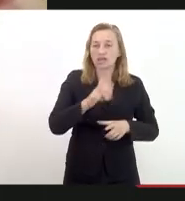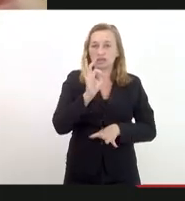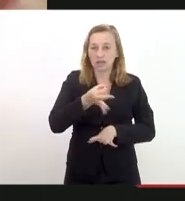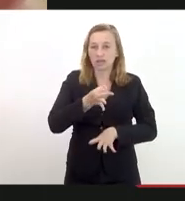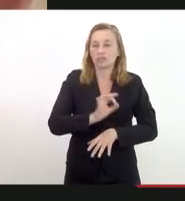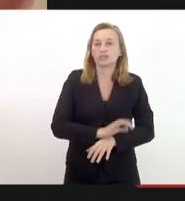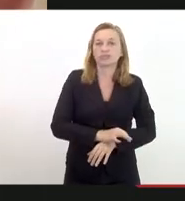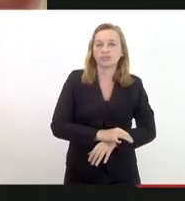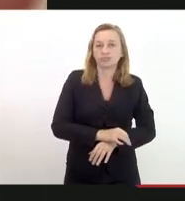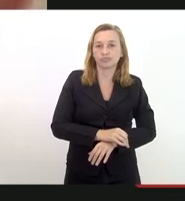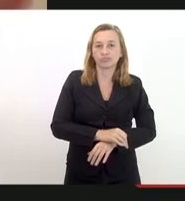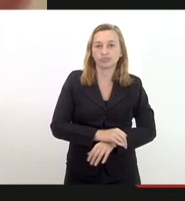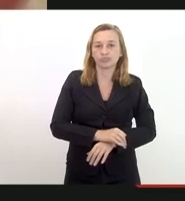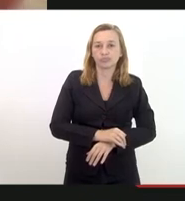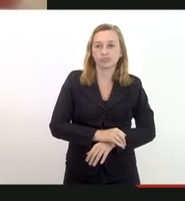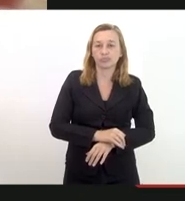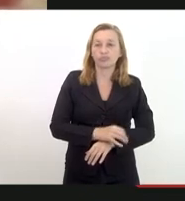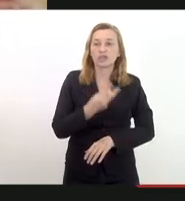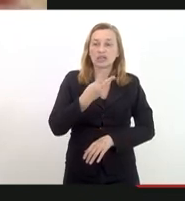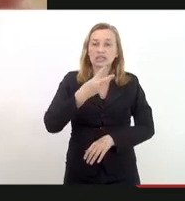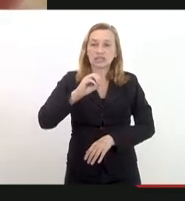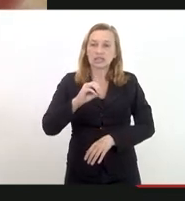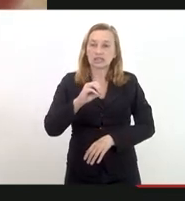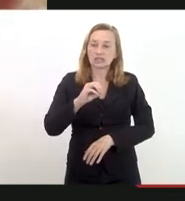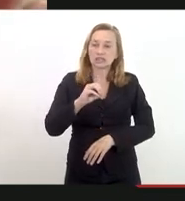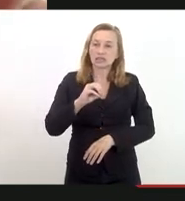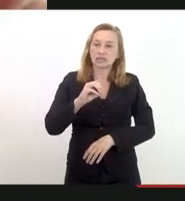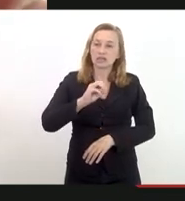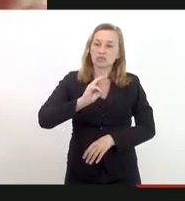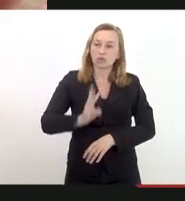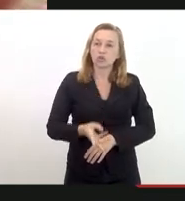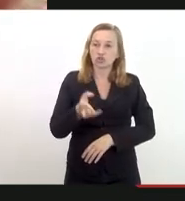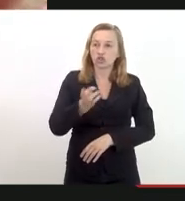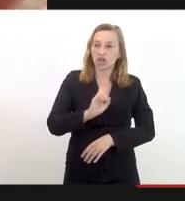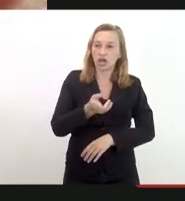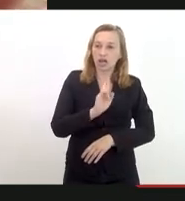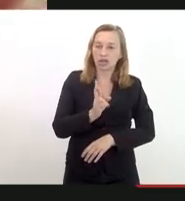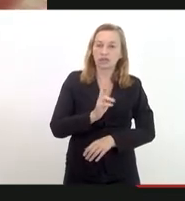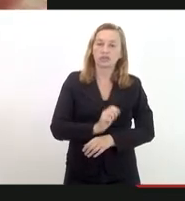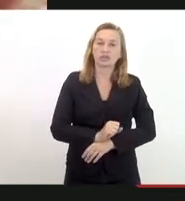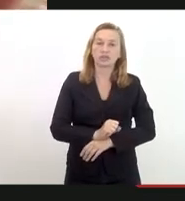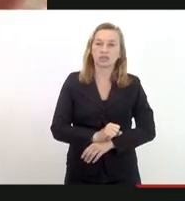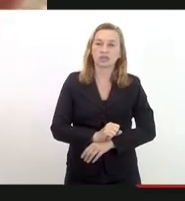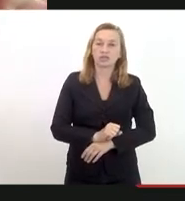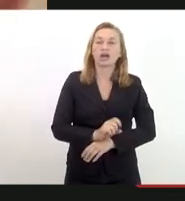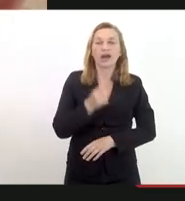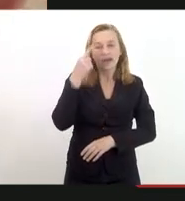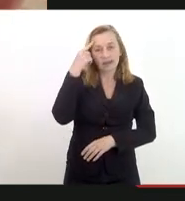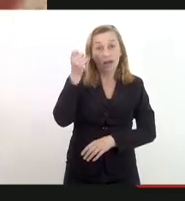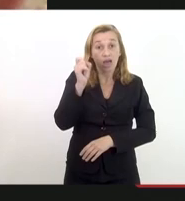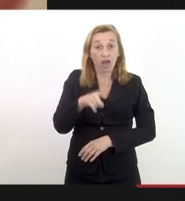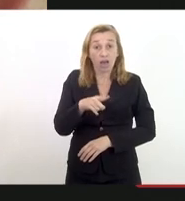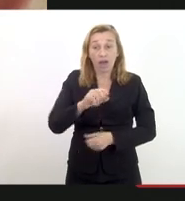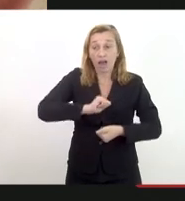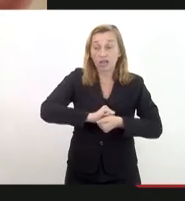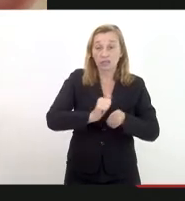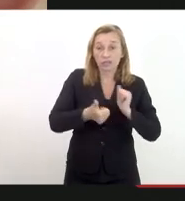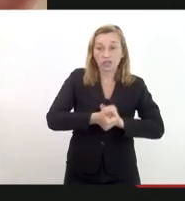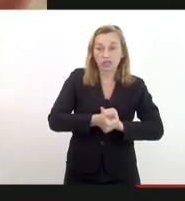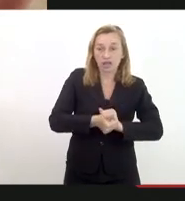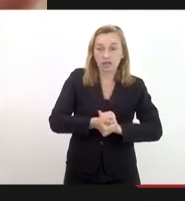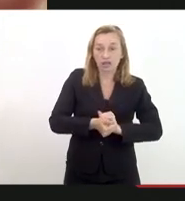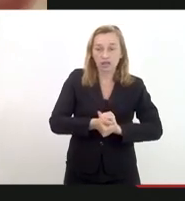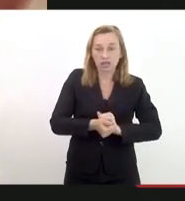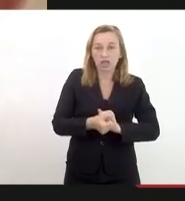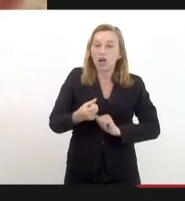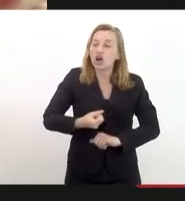específicos. Esses 30 milhões de reais referente à reestruturação do ETAP, a ideia é exatamente dotar o ETAP com